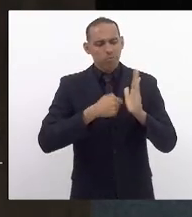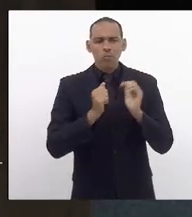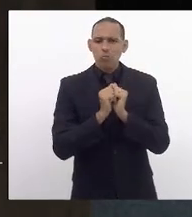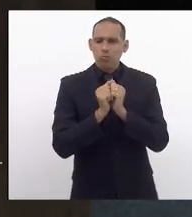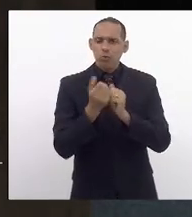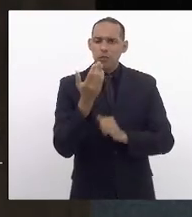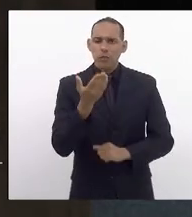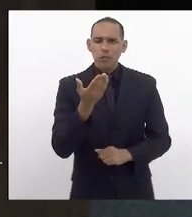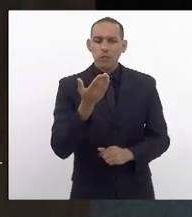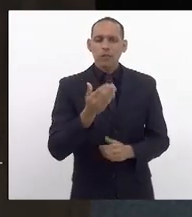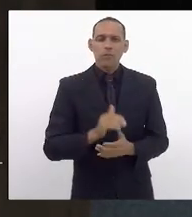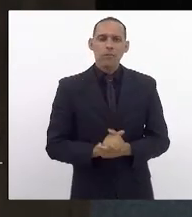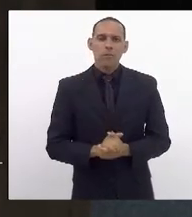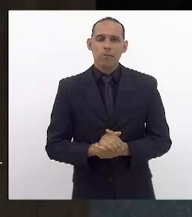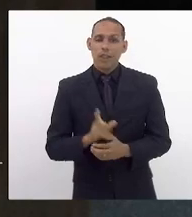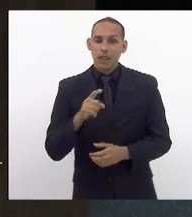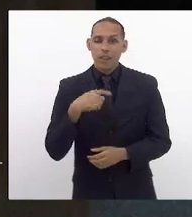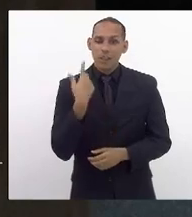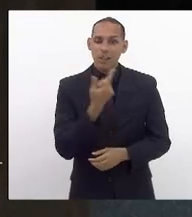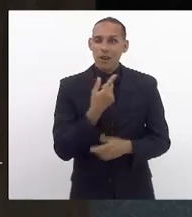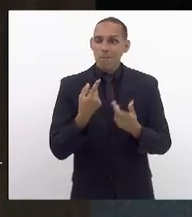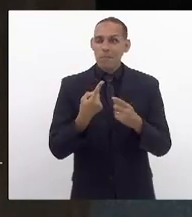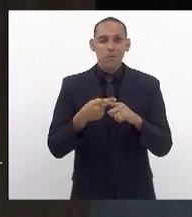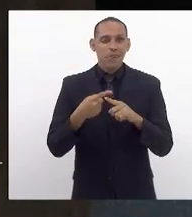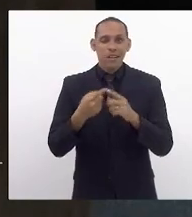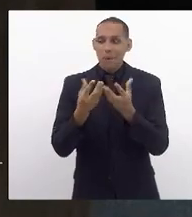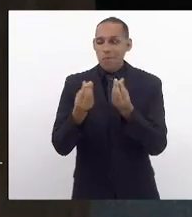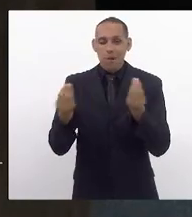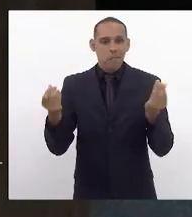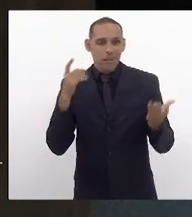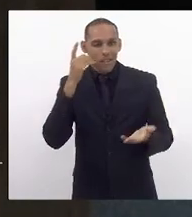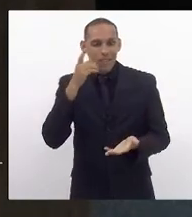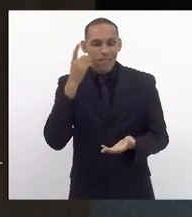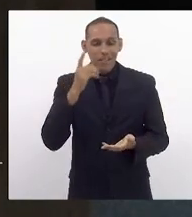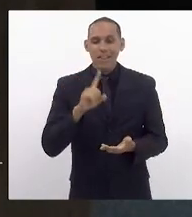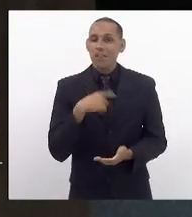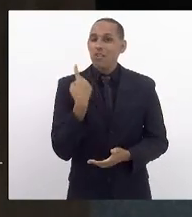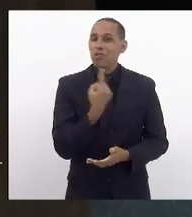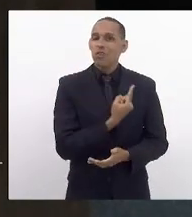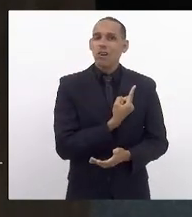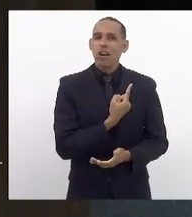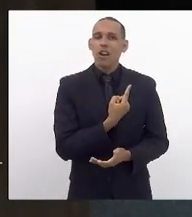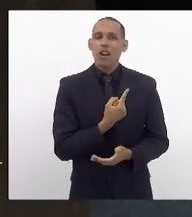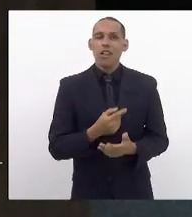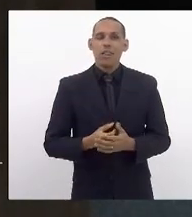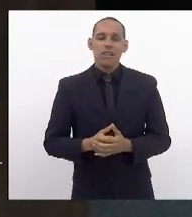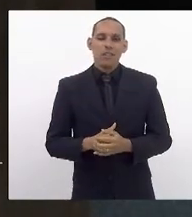Vossa Excelência, com nós, porque são muitos deputados, nós estamos dando